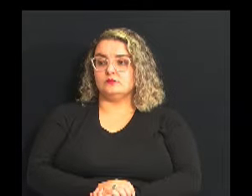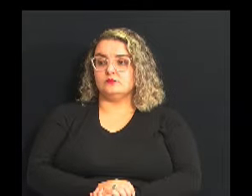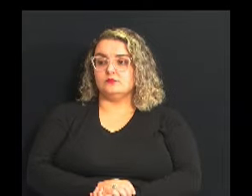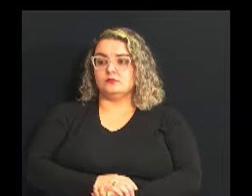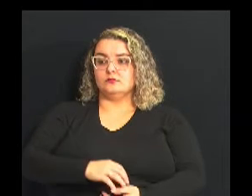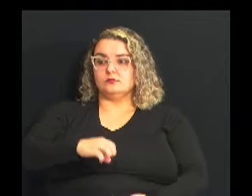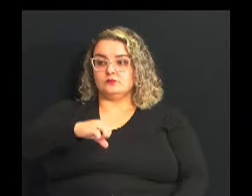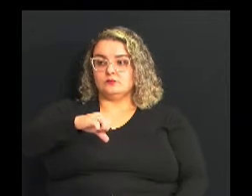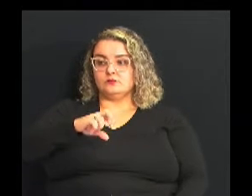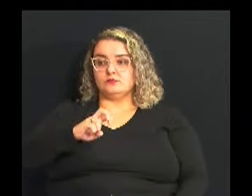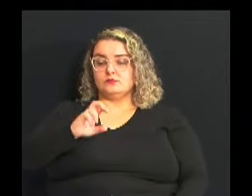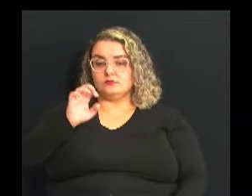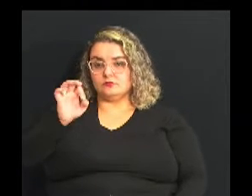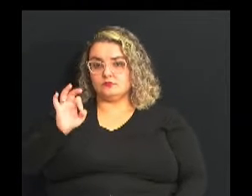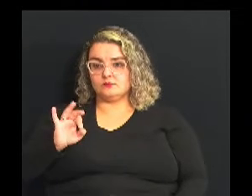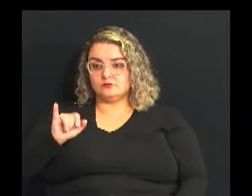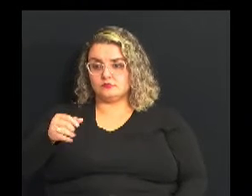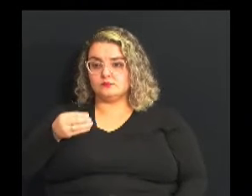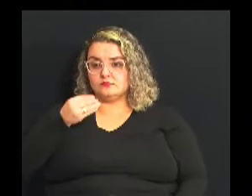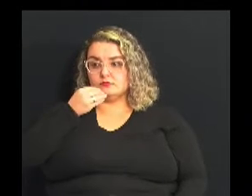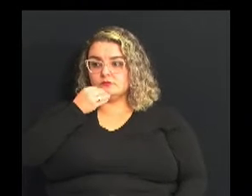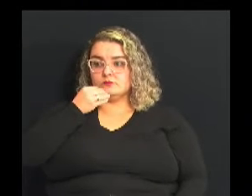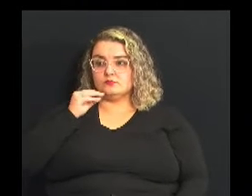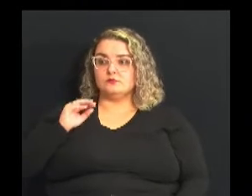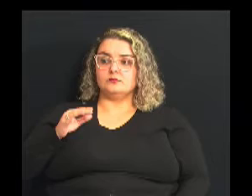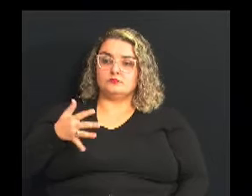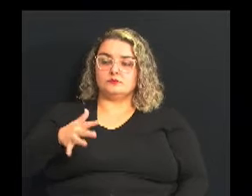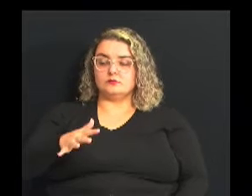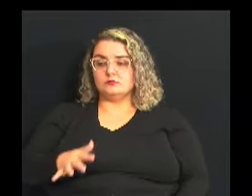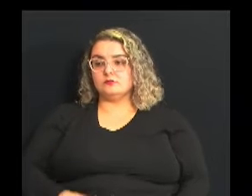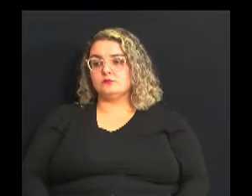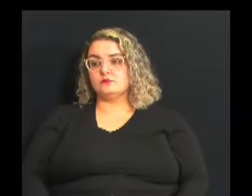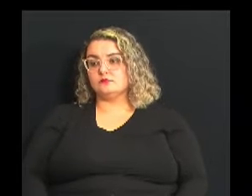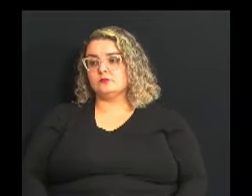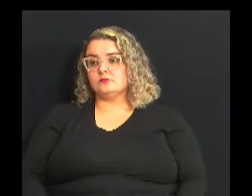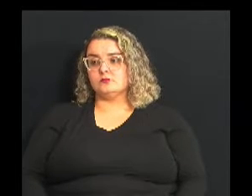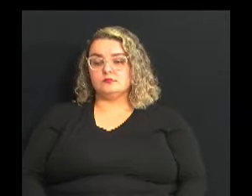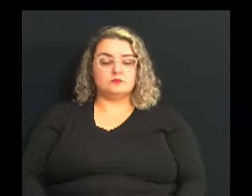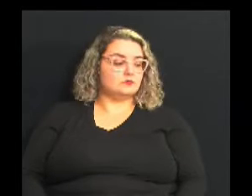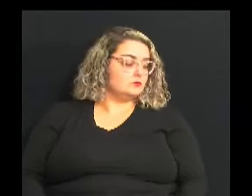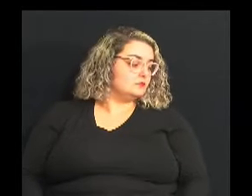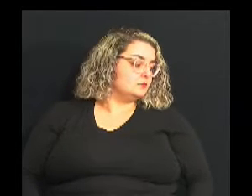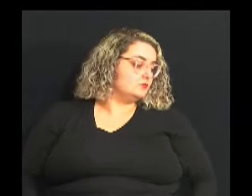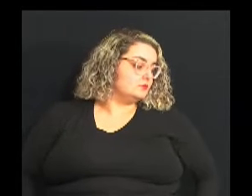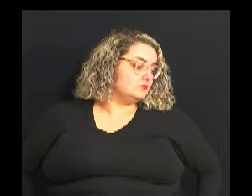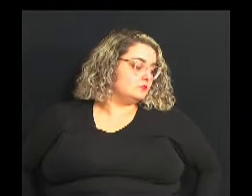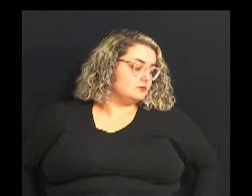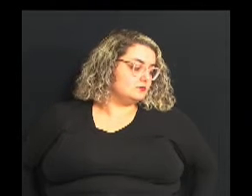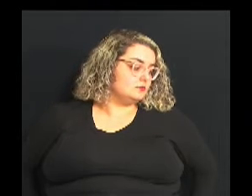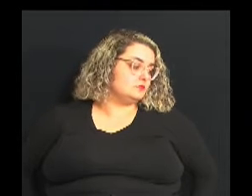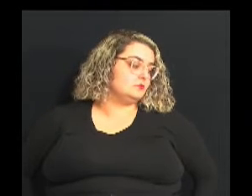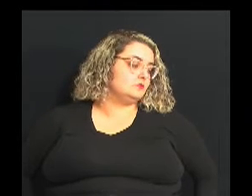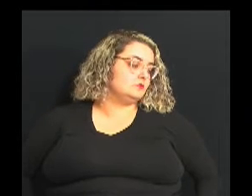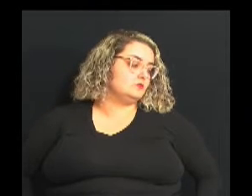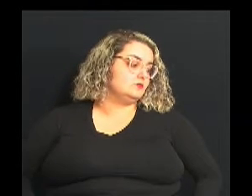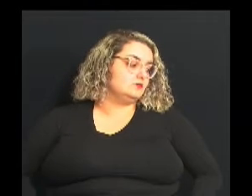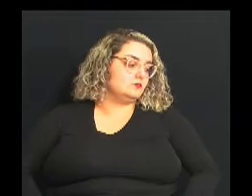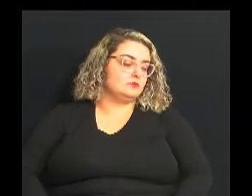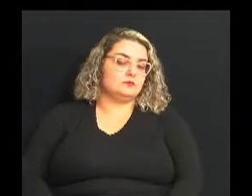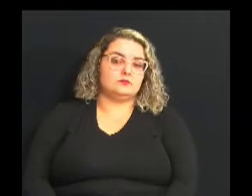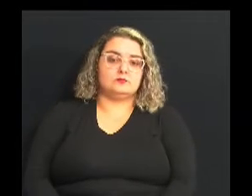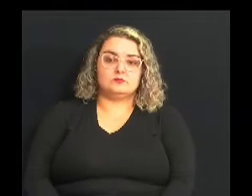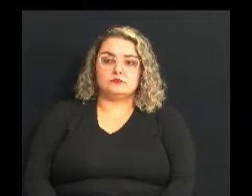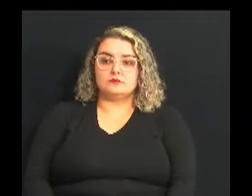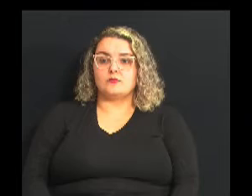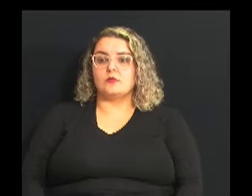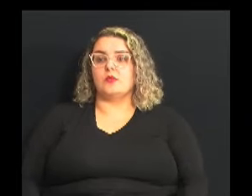95% de aproveitamento, essa média, né? A gente ainda consegue manter assim um nível relativamente